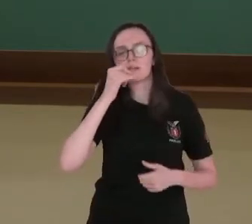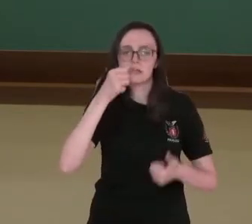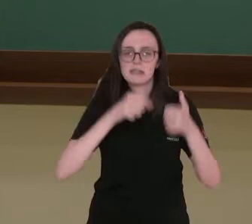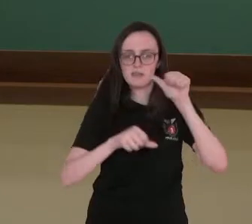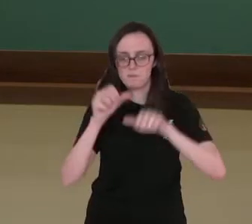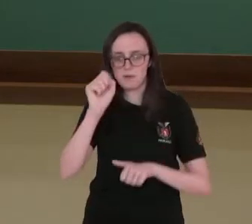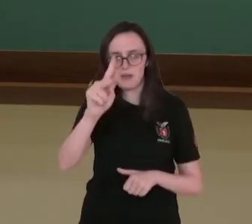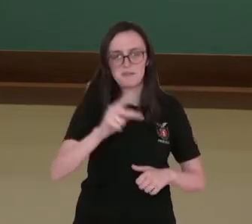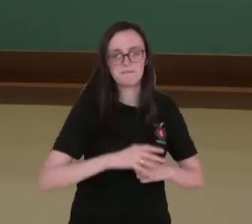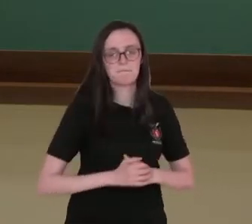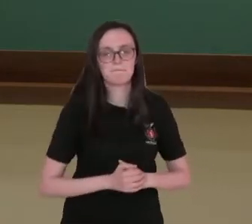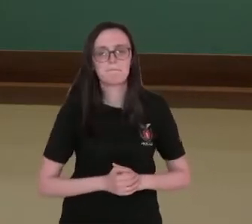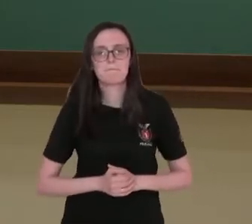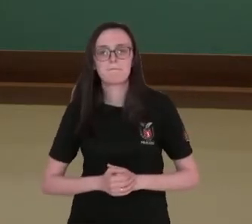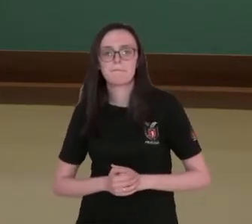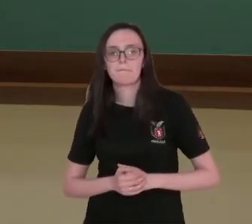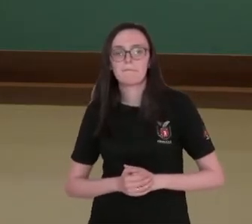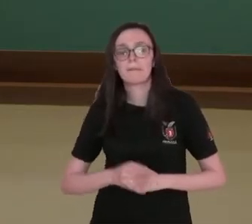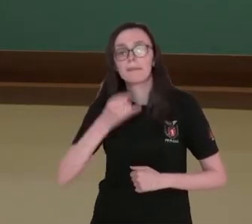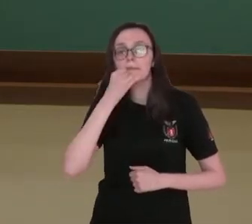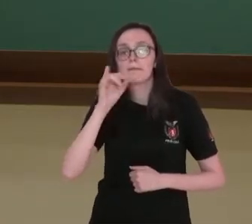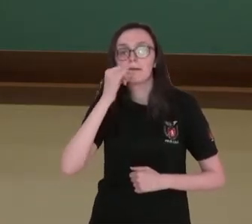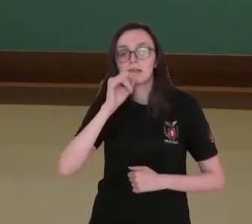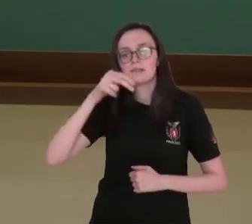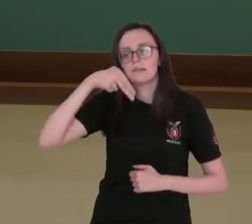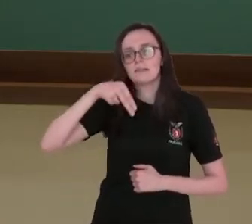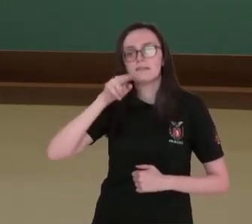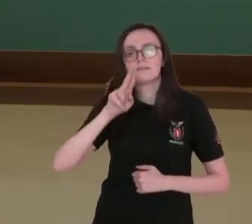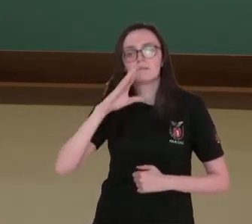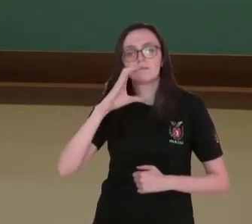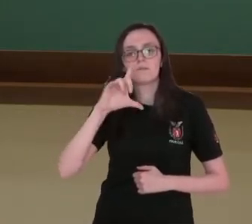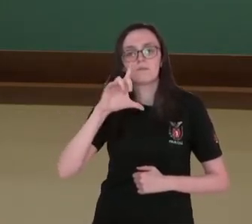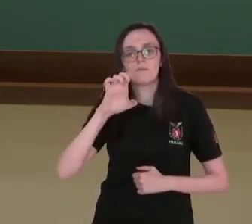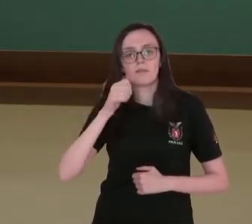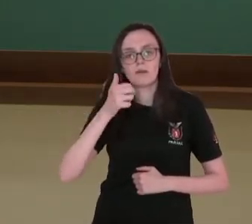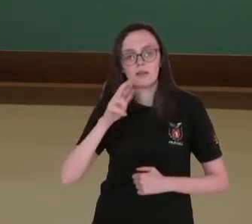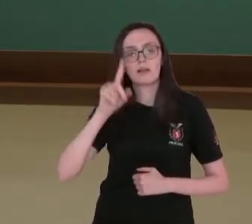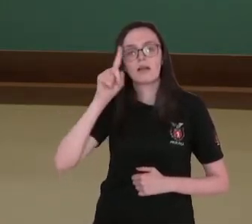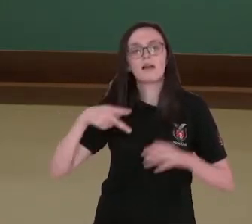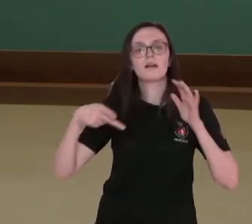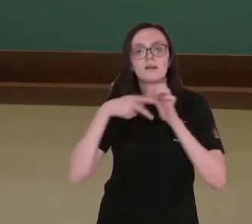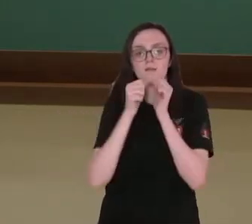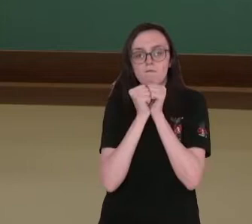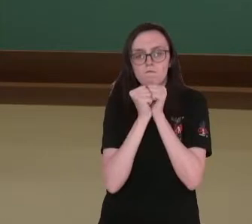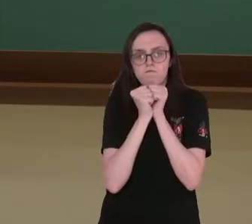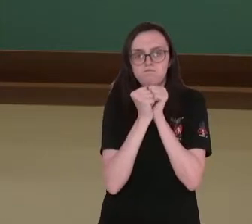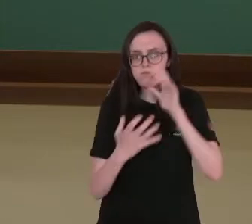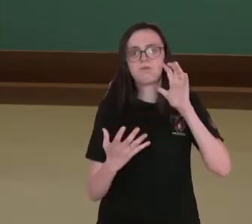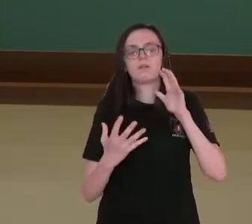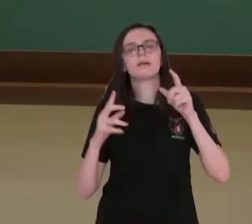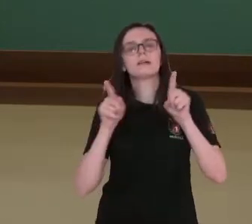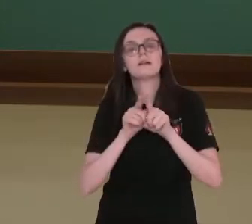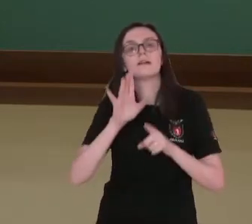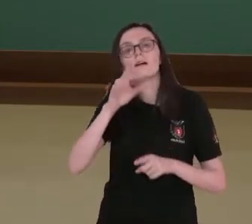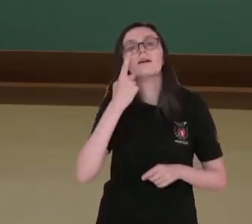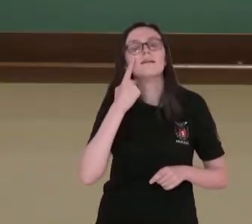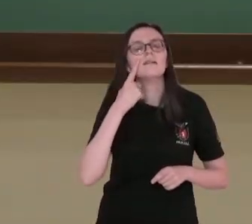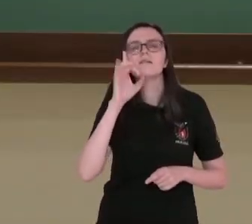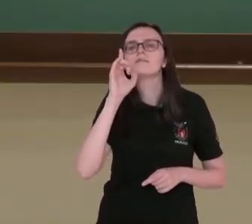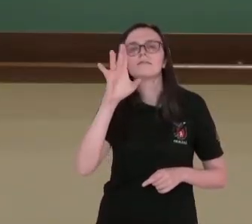química, tá? Pessoal, a energia nuclear, né? Eu já mencionei a energia do núcleo atômico. E pessoal, só